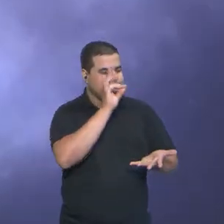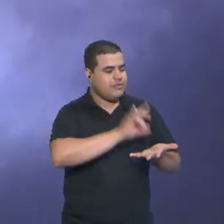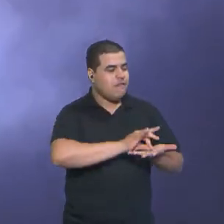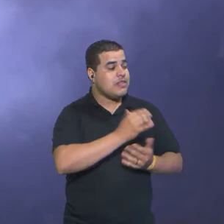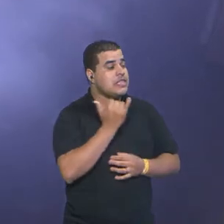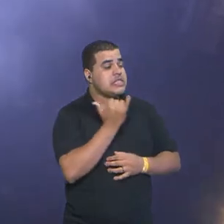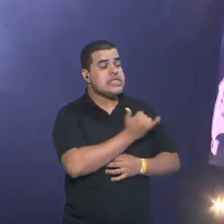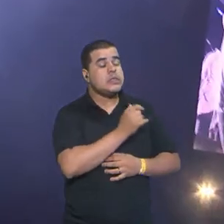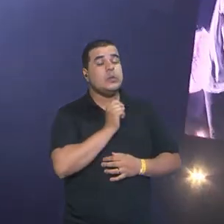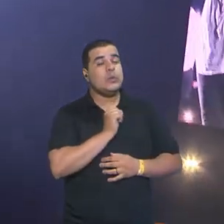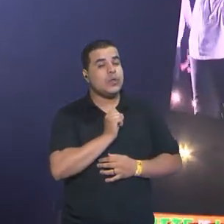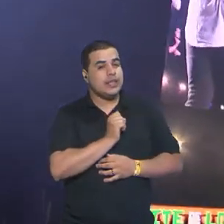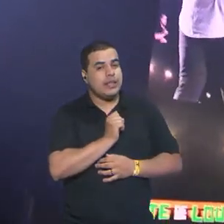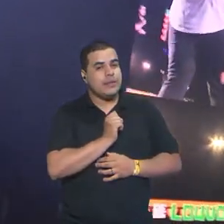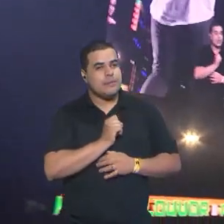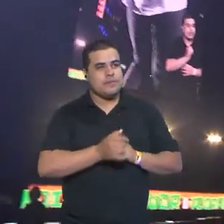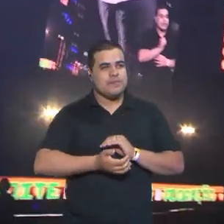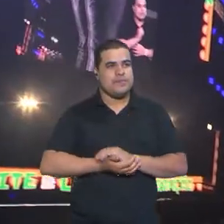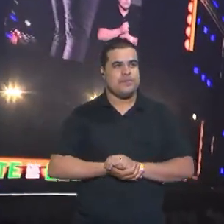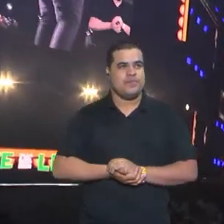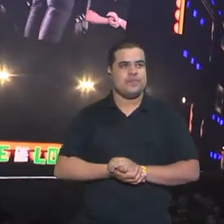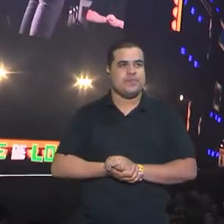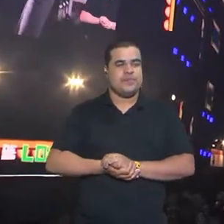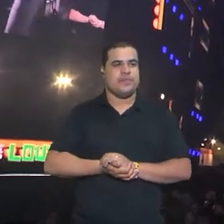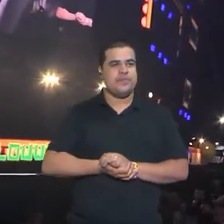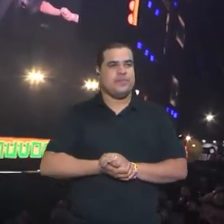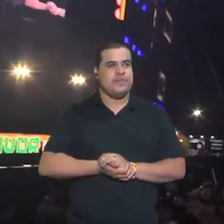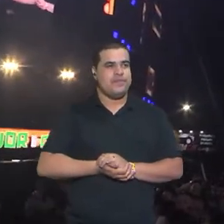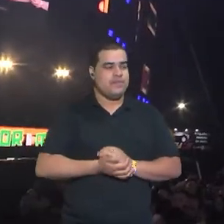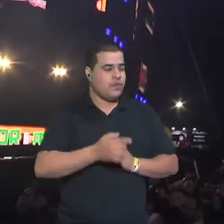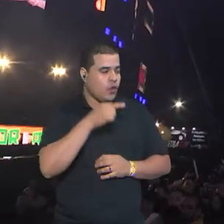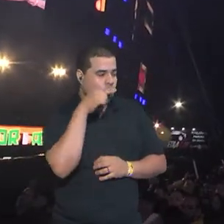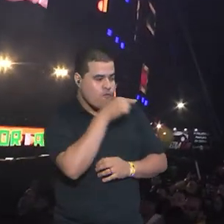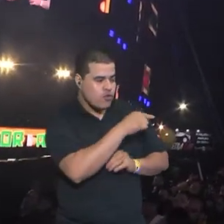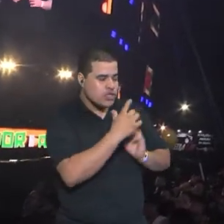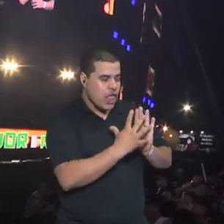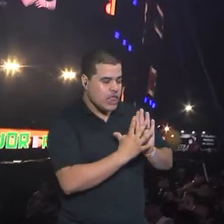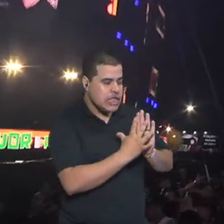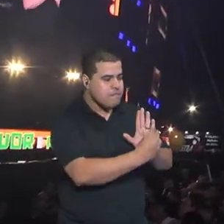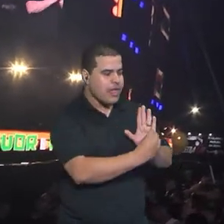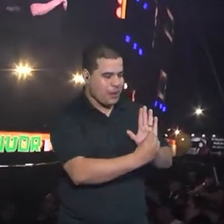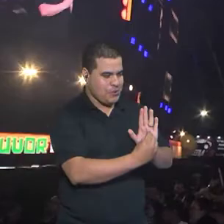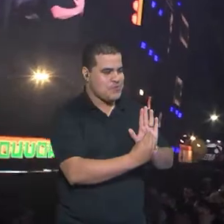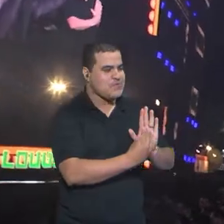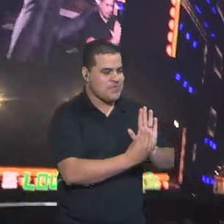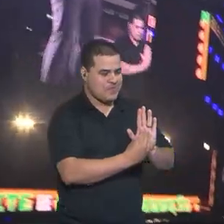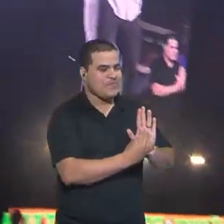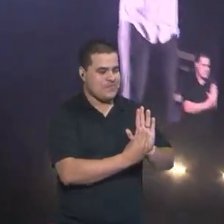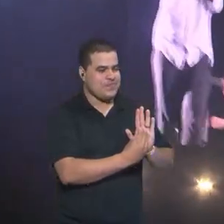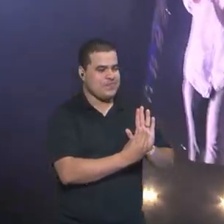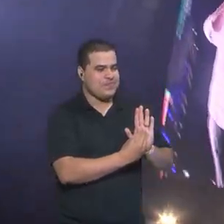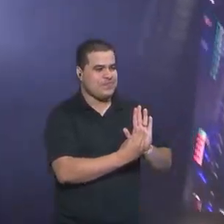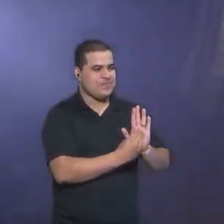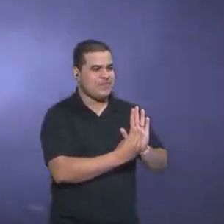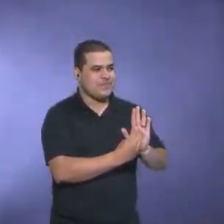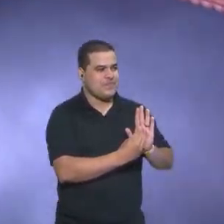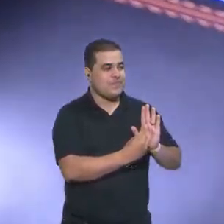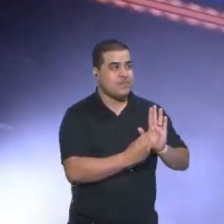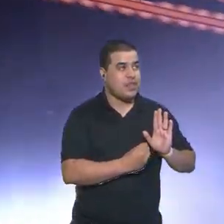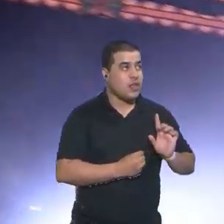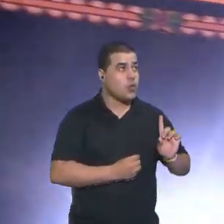você vai falar assim ó Você é o espelho que